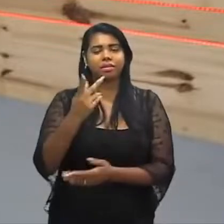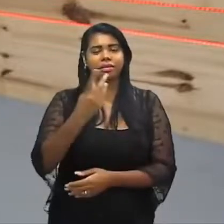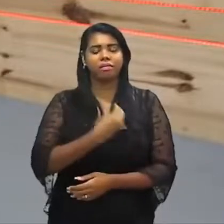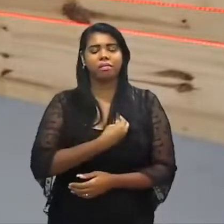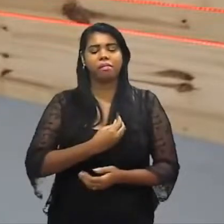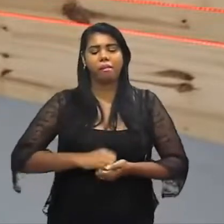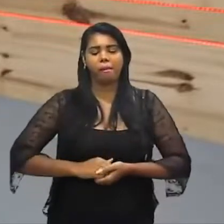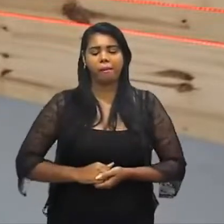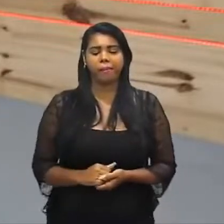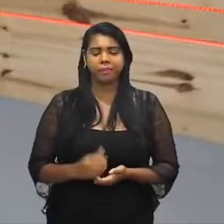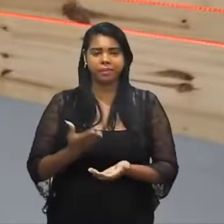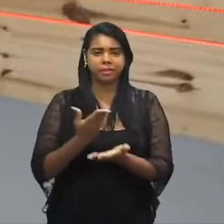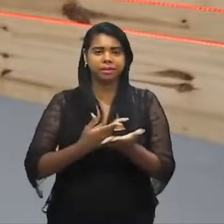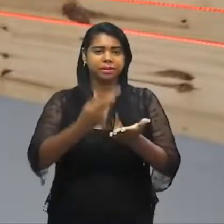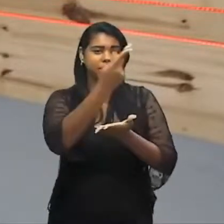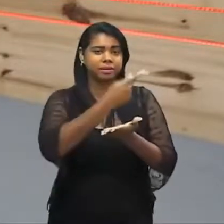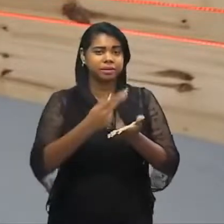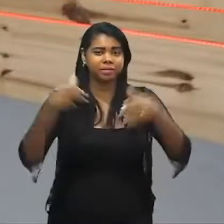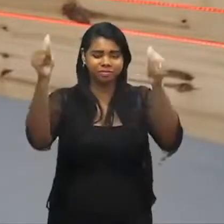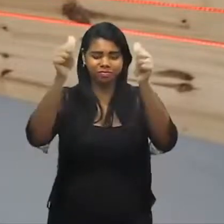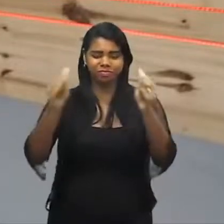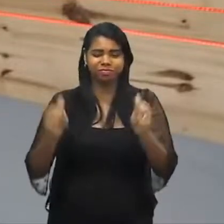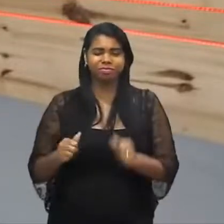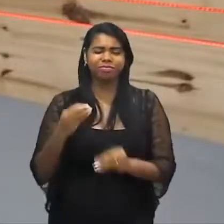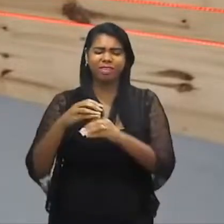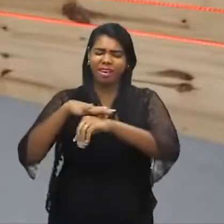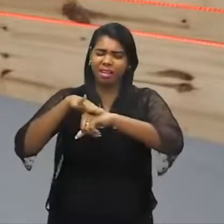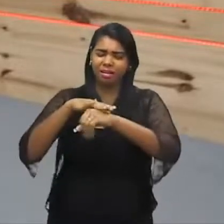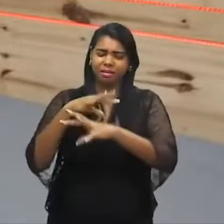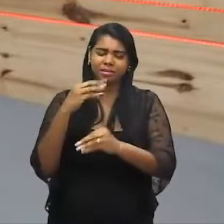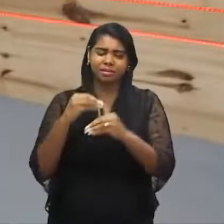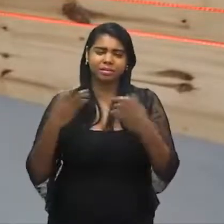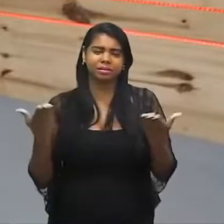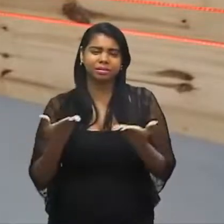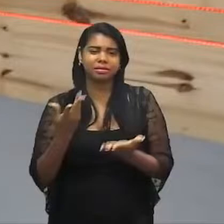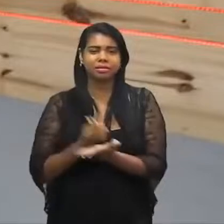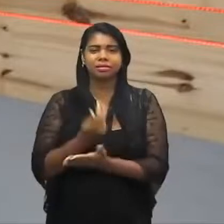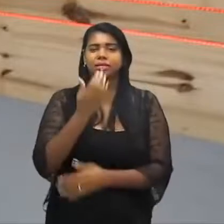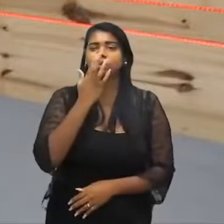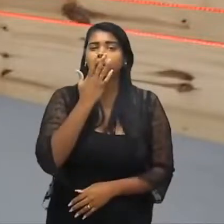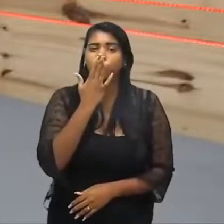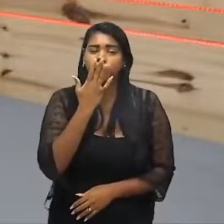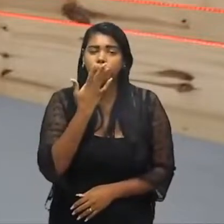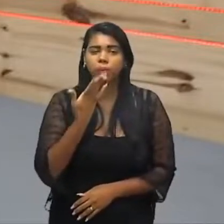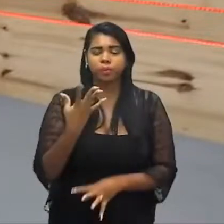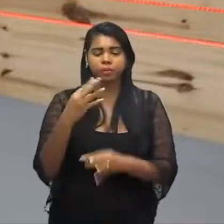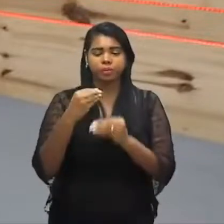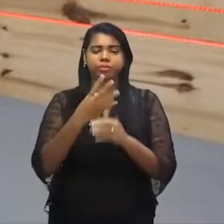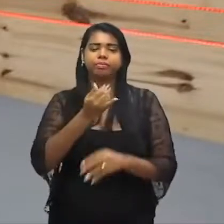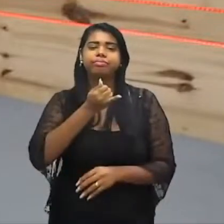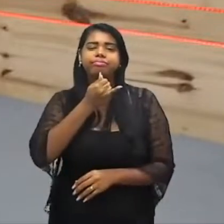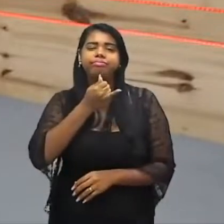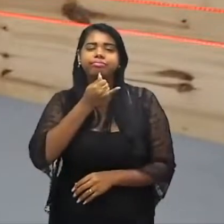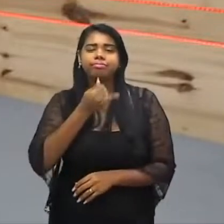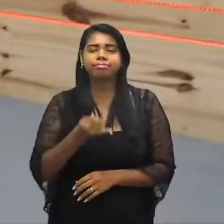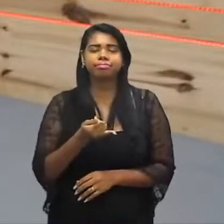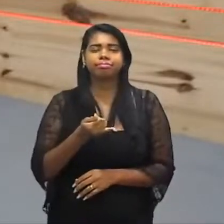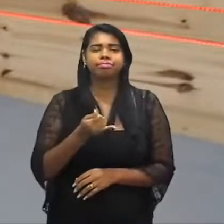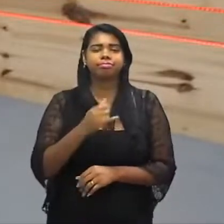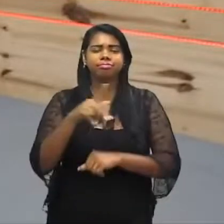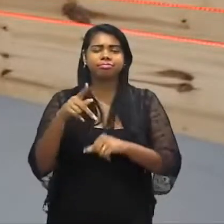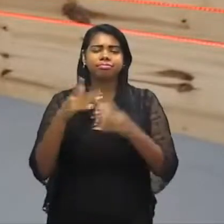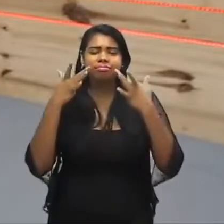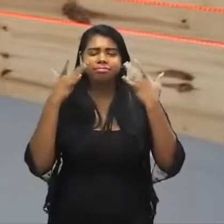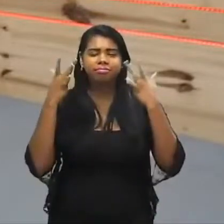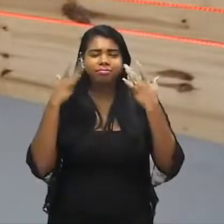E aí, na nossa aula de artes, a gente conversou sobre um montão de coisas. A gente conversou sobre a cor, a gente trouxe exemplos de artistas internacionais, a